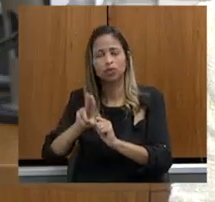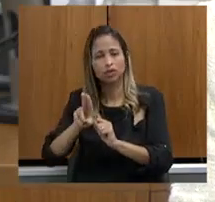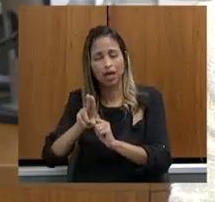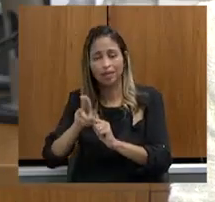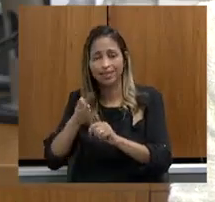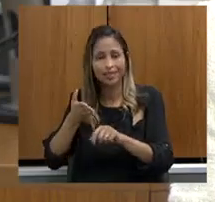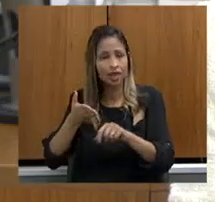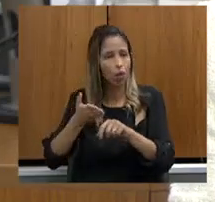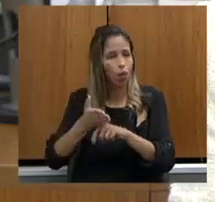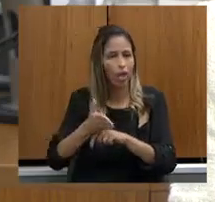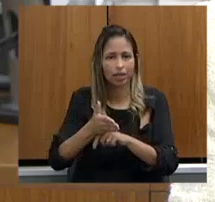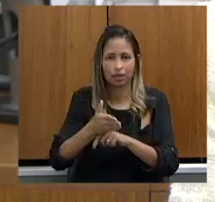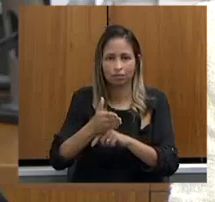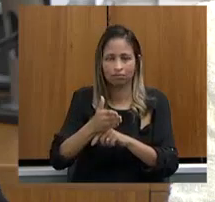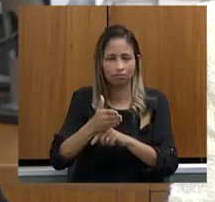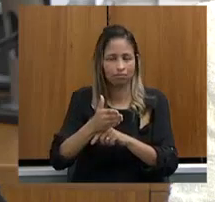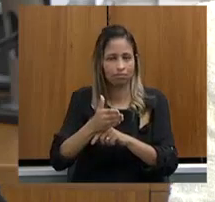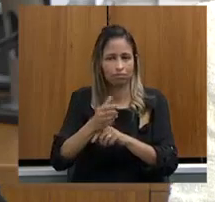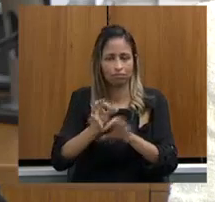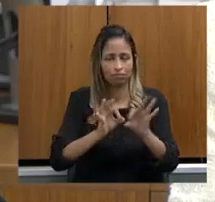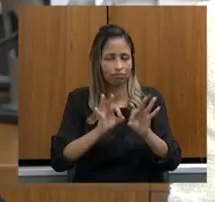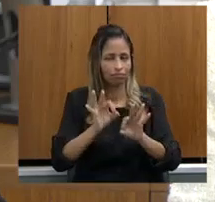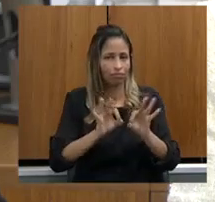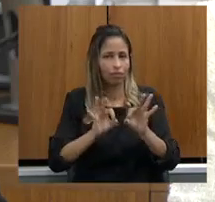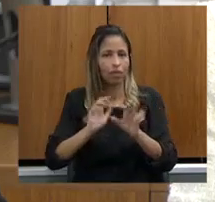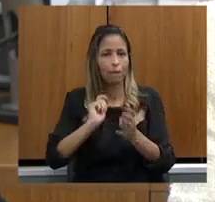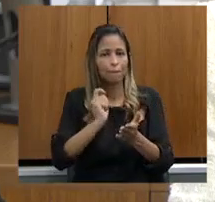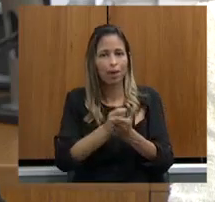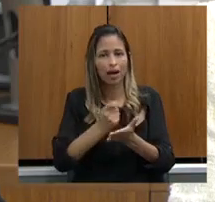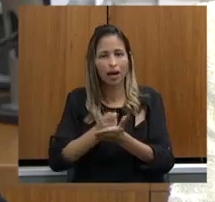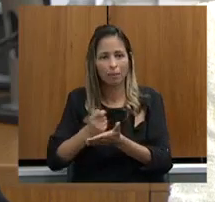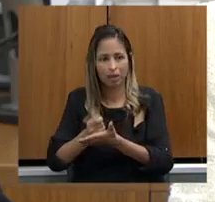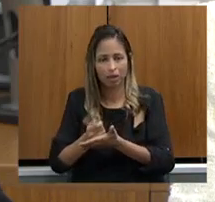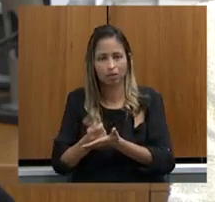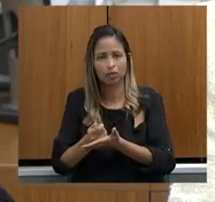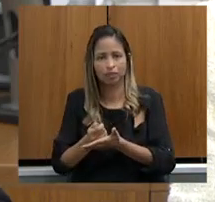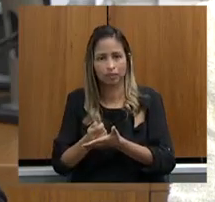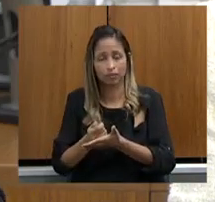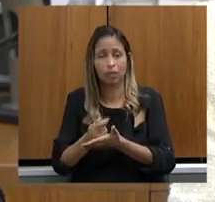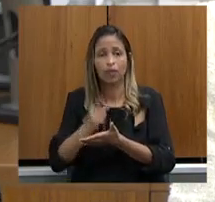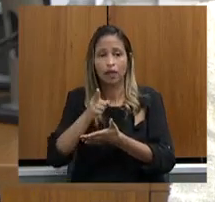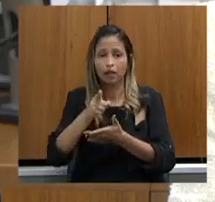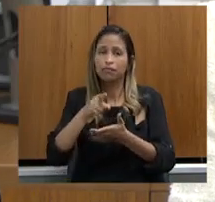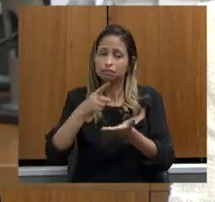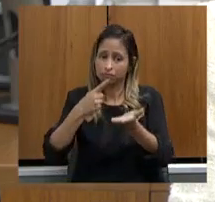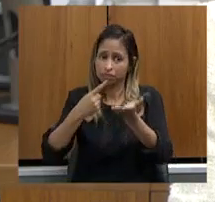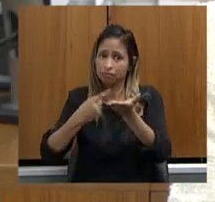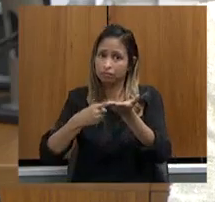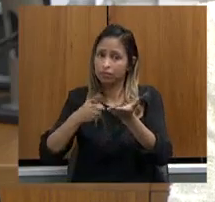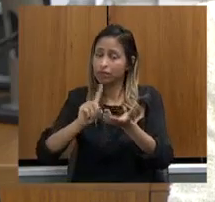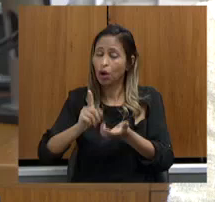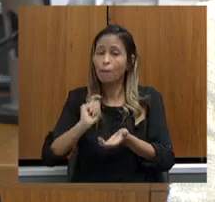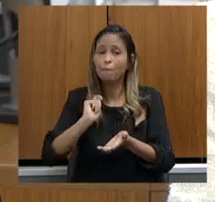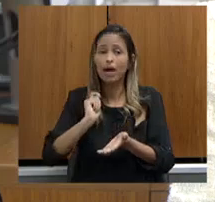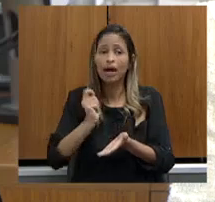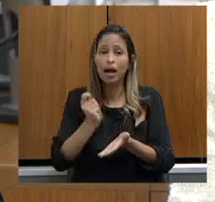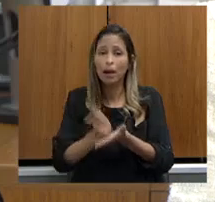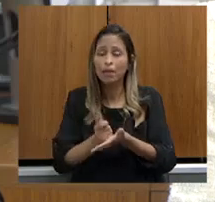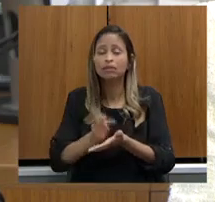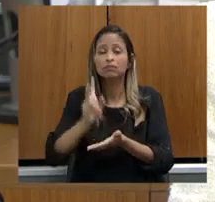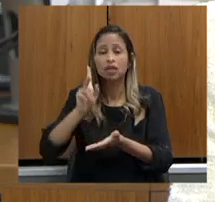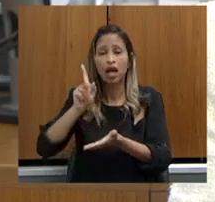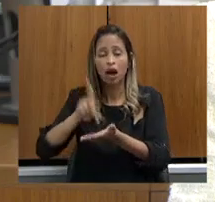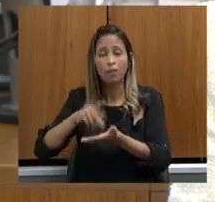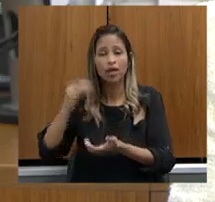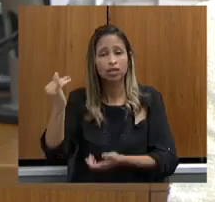não entra para qualquer processo de pagamento de despesa corrente isso ela tem razão não pagamento da dívida foi realmente